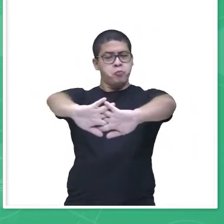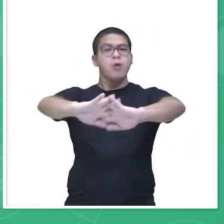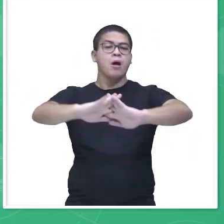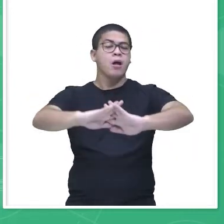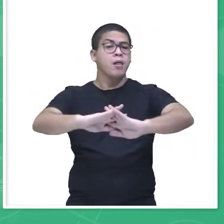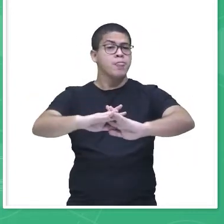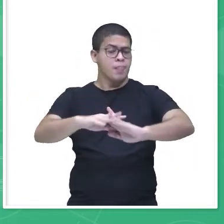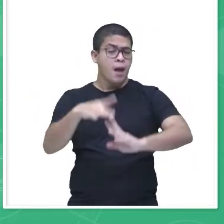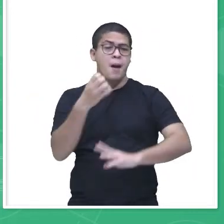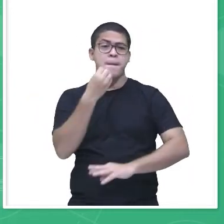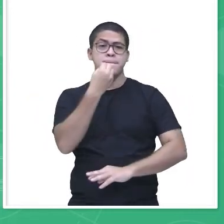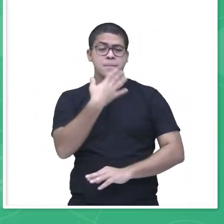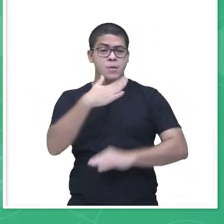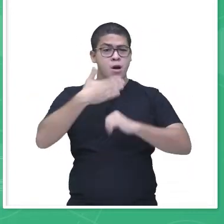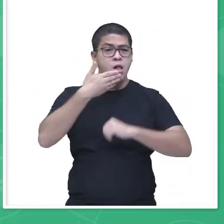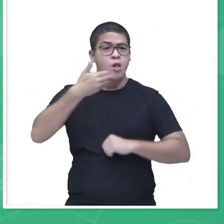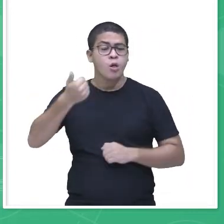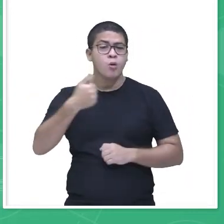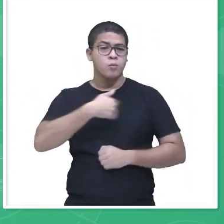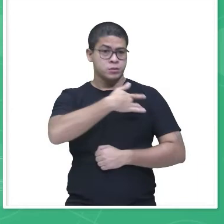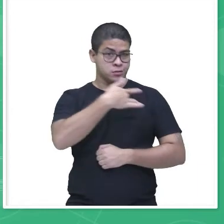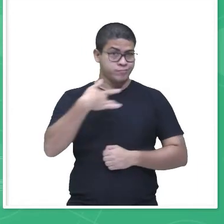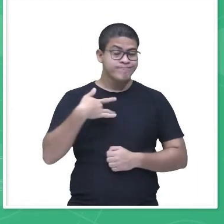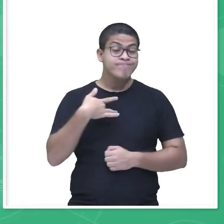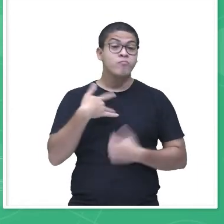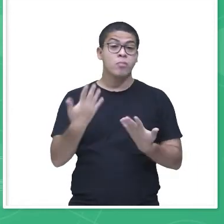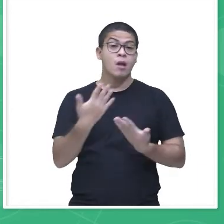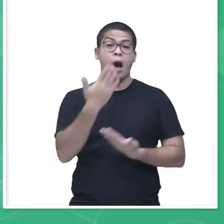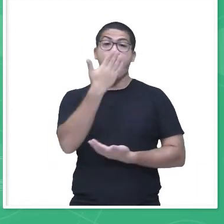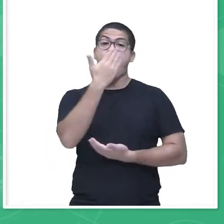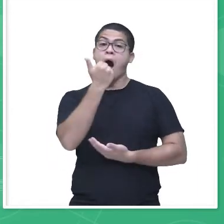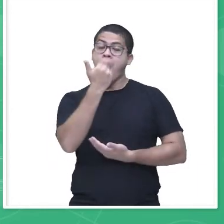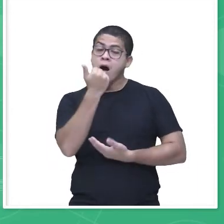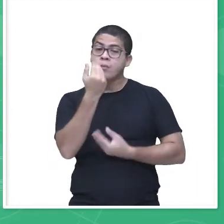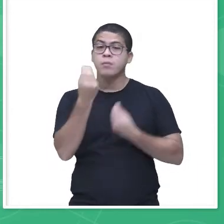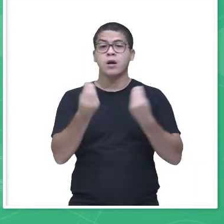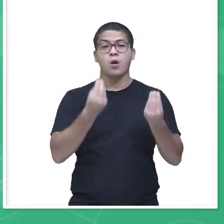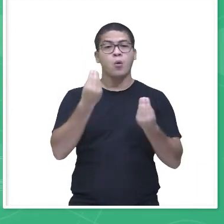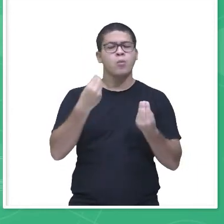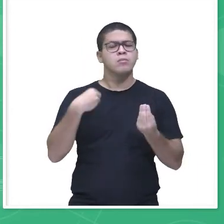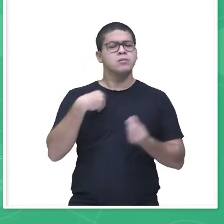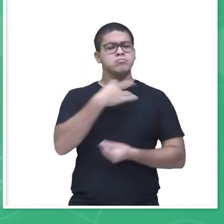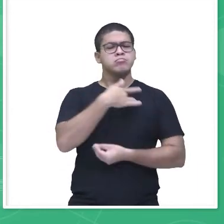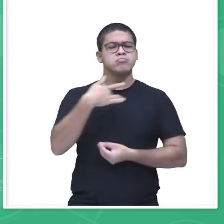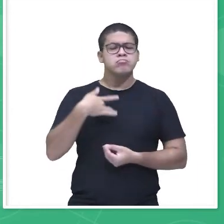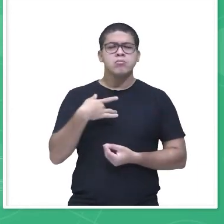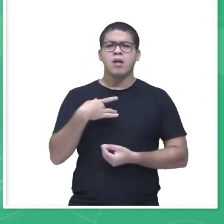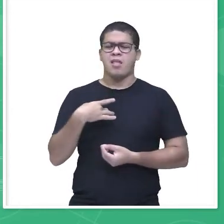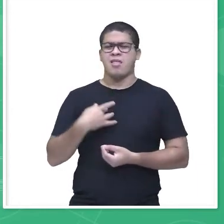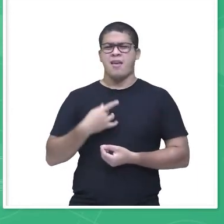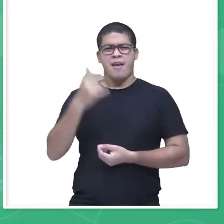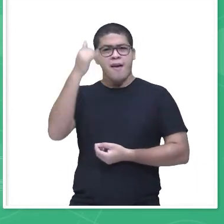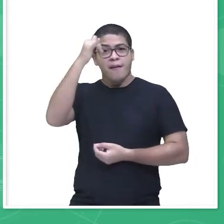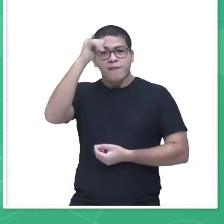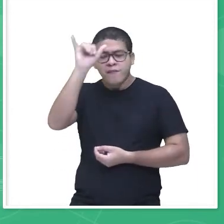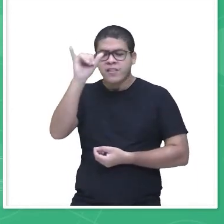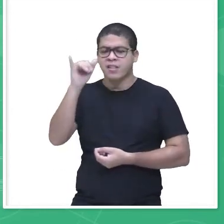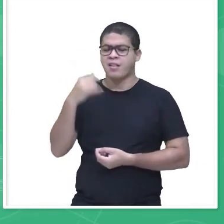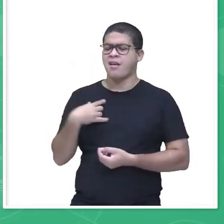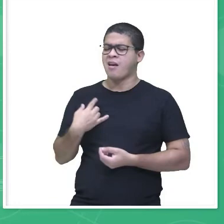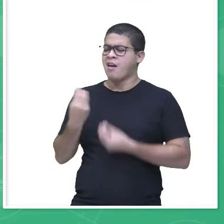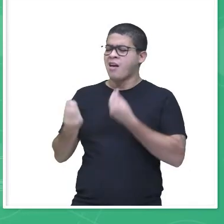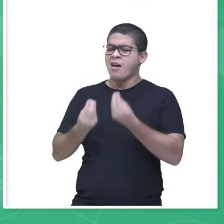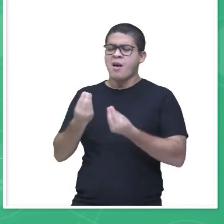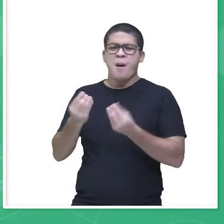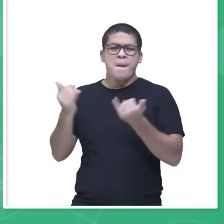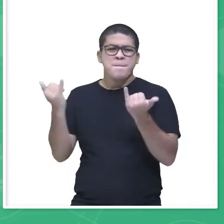saúde. Mantenha também a alimentação saudável, balanceada, evitando frituras, evitando besteiras, né?